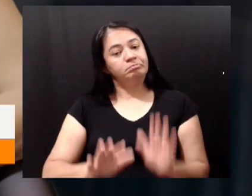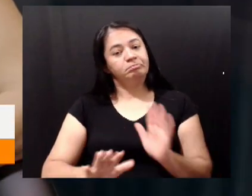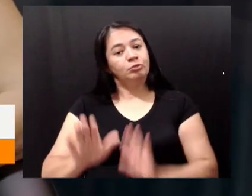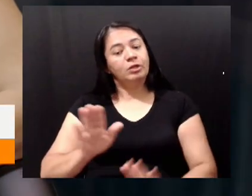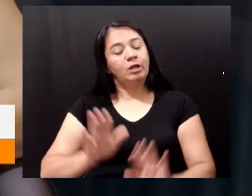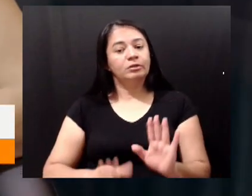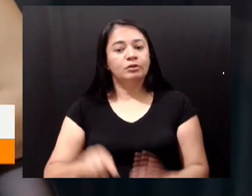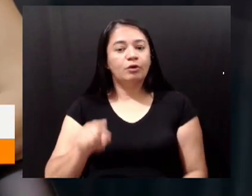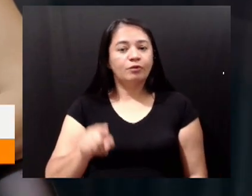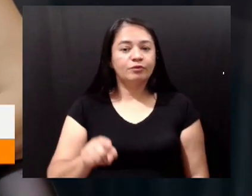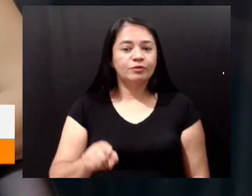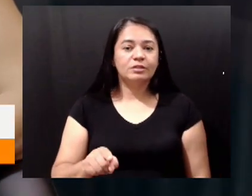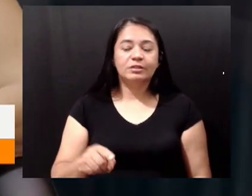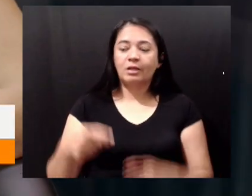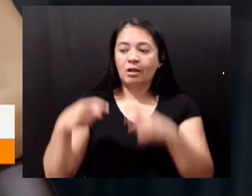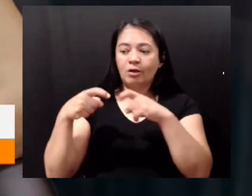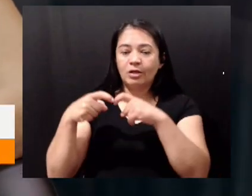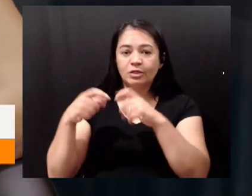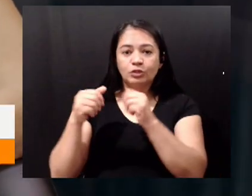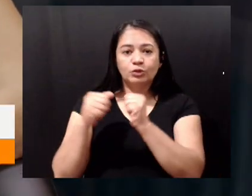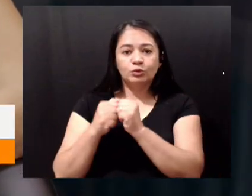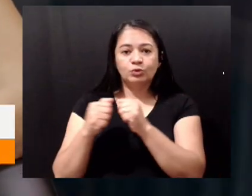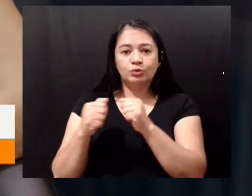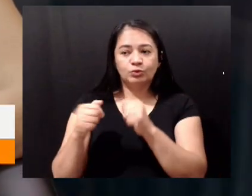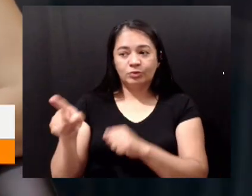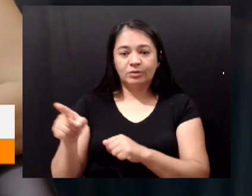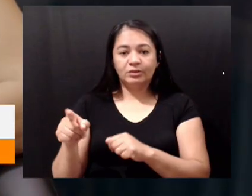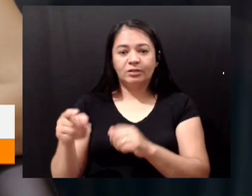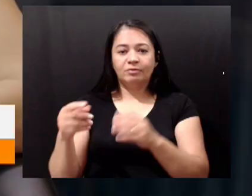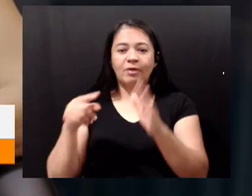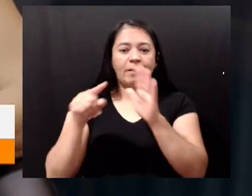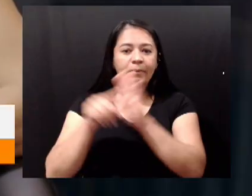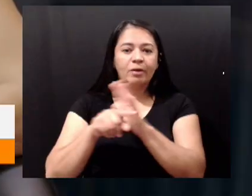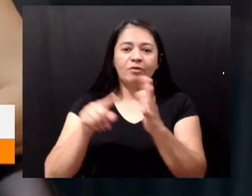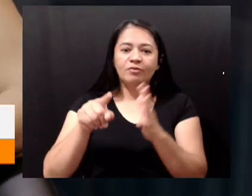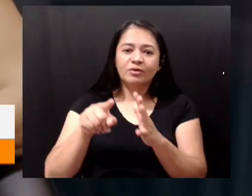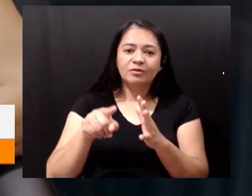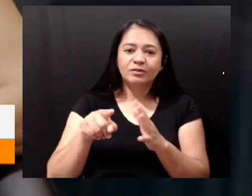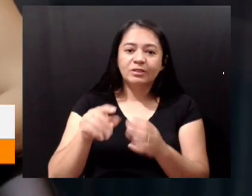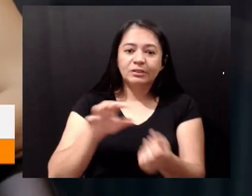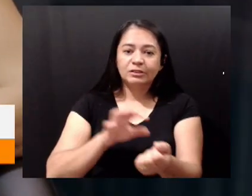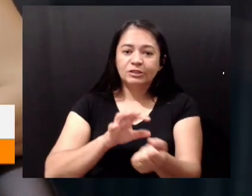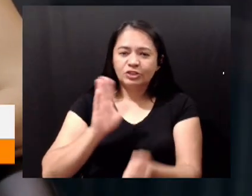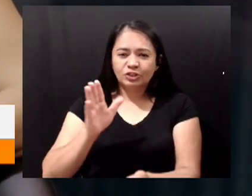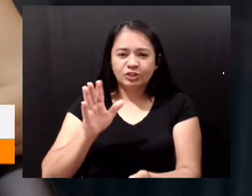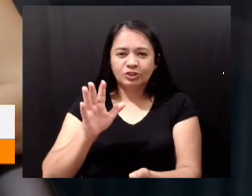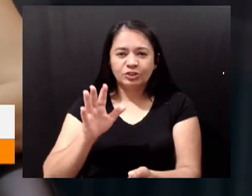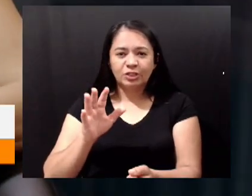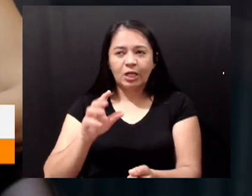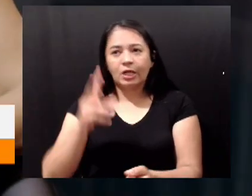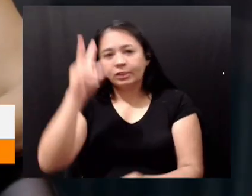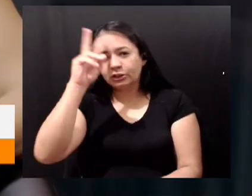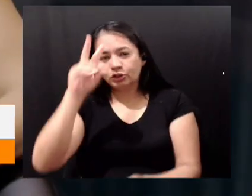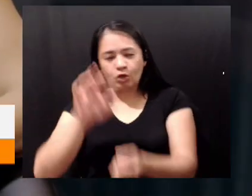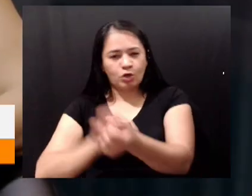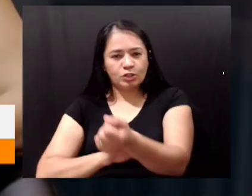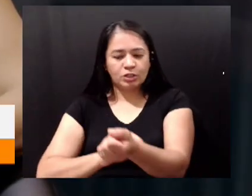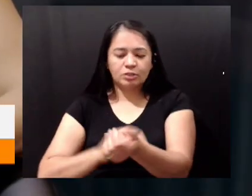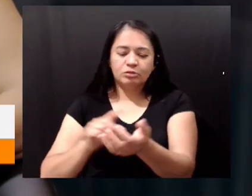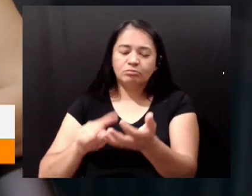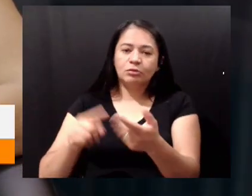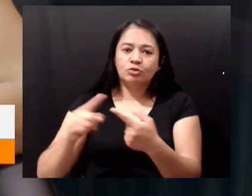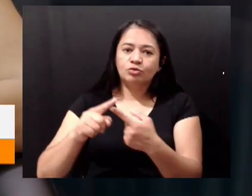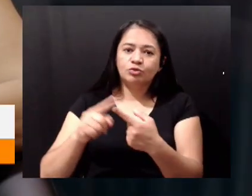uma consulta com o médico, ele vai te perguntar, se você já tem um histórico de alergia a algum tipo de